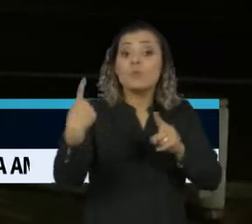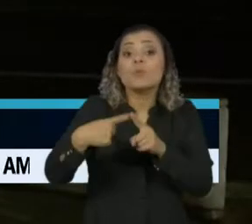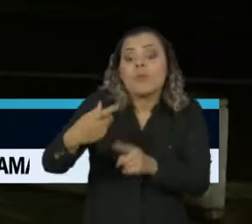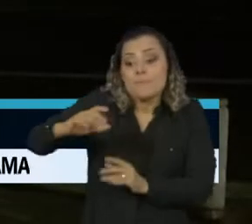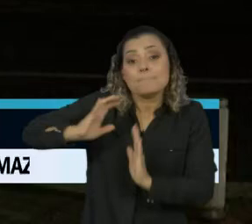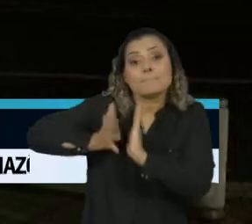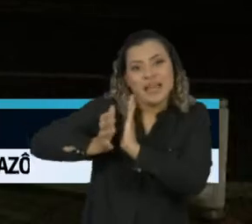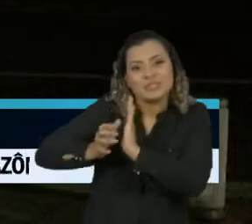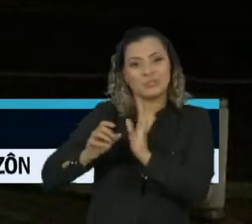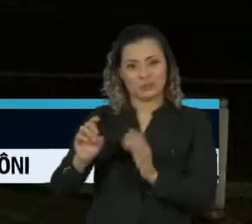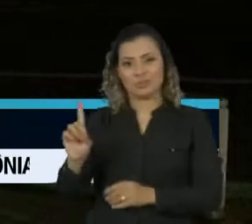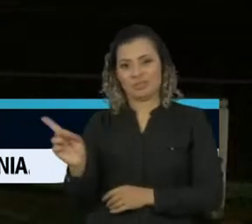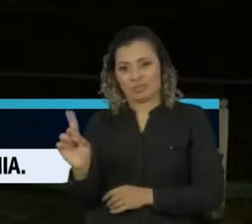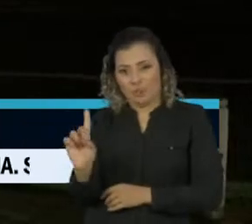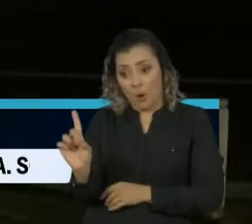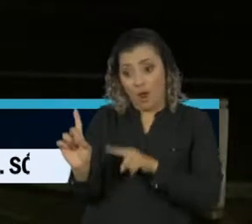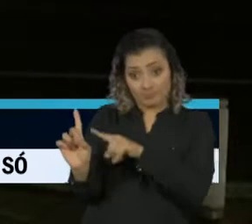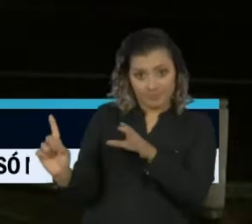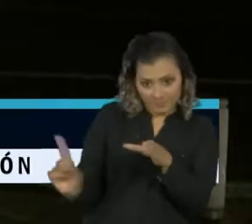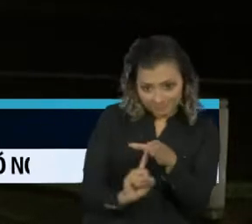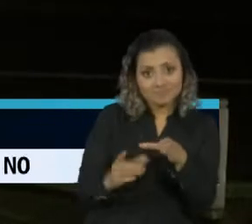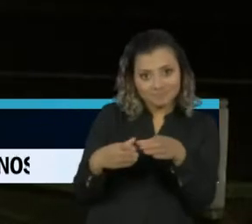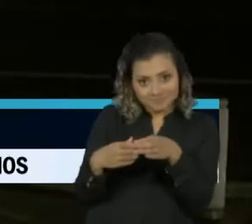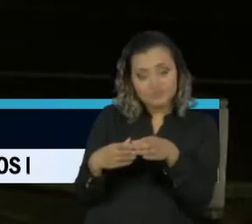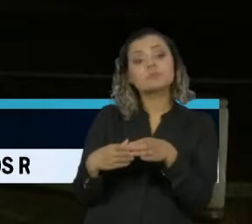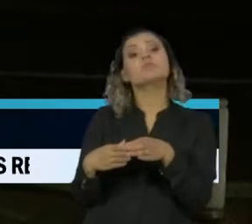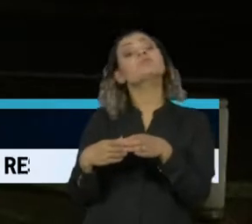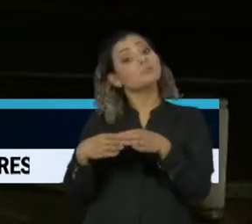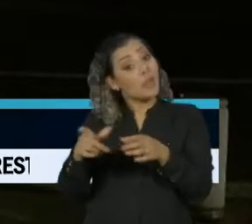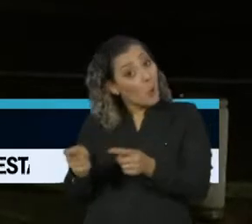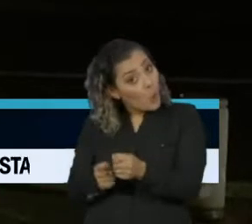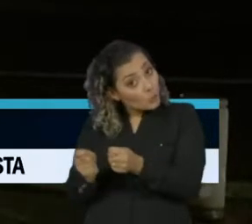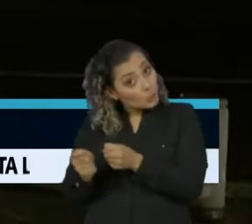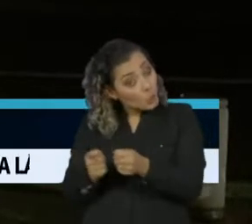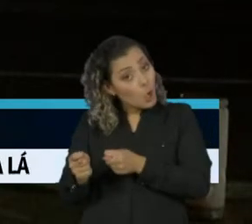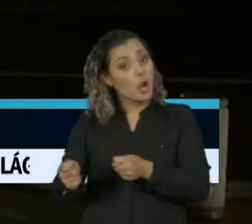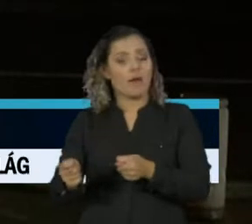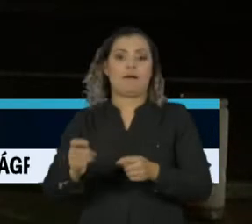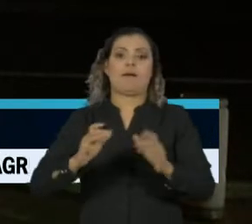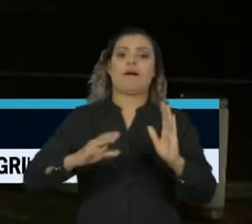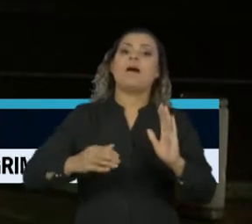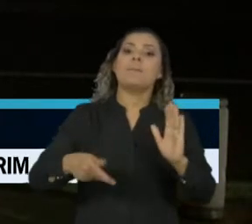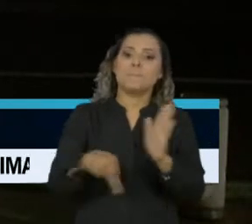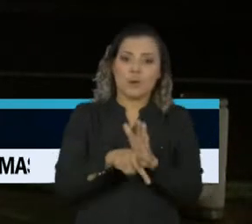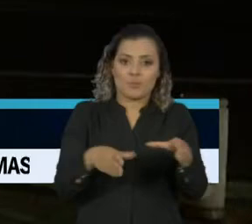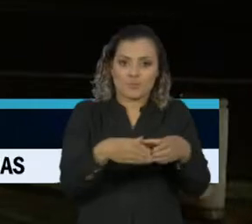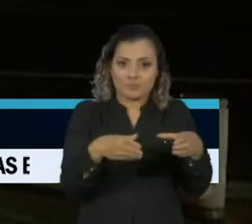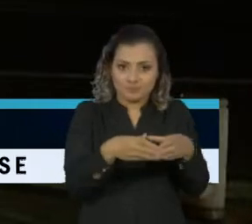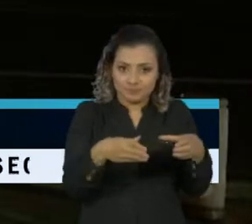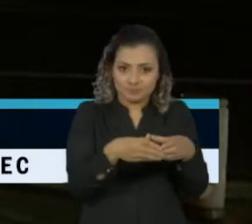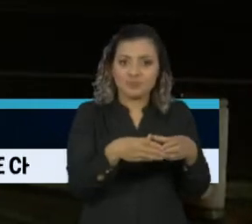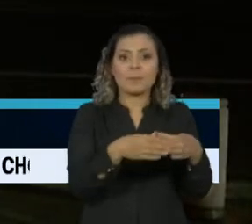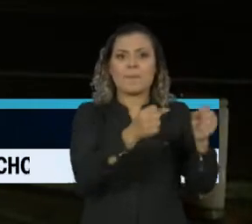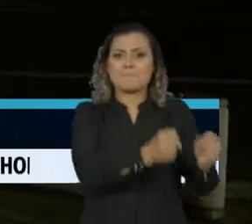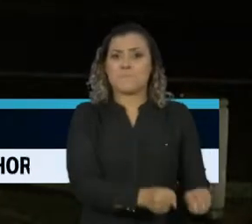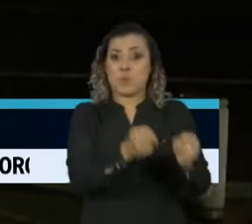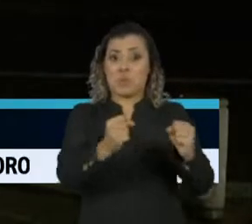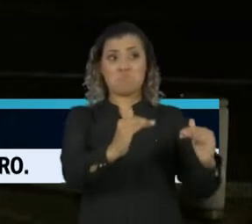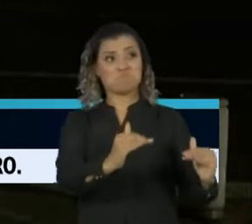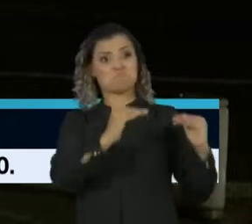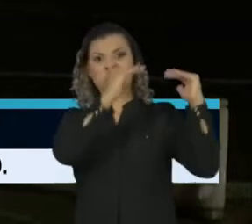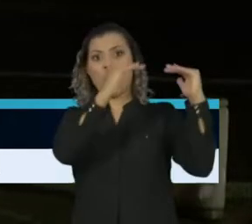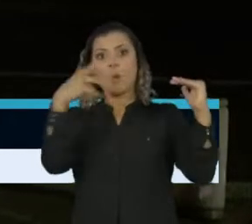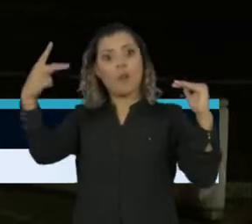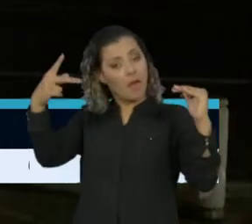partido liberal-democrata a qual ele pertence controla a câmara dos representantes a câmara baixa a poderosa